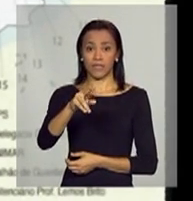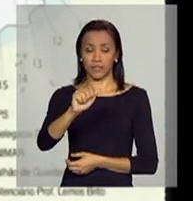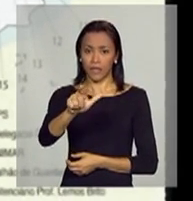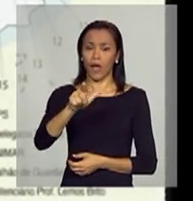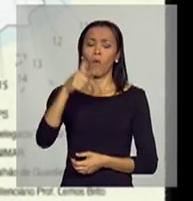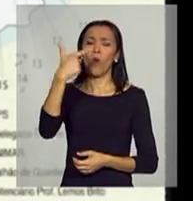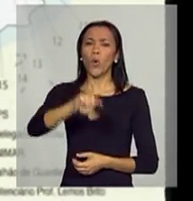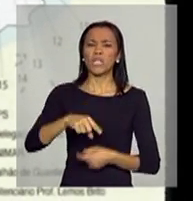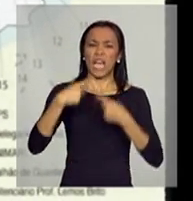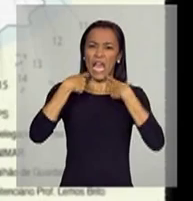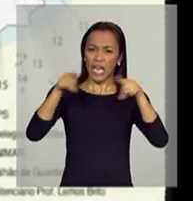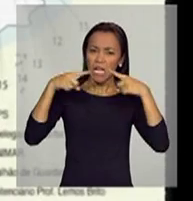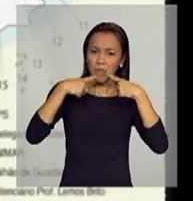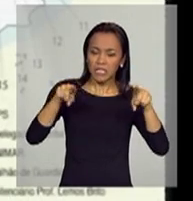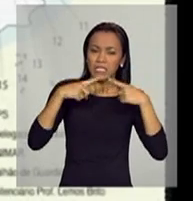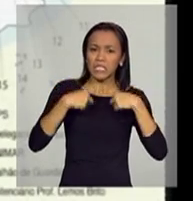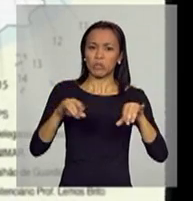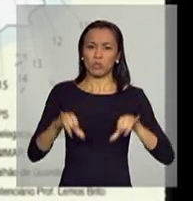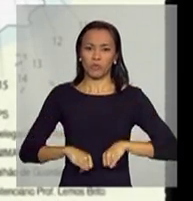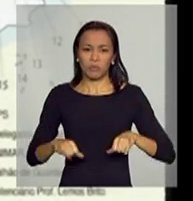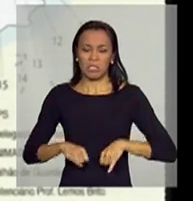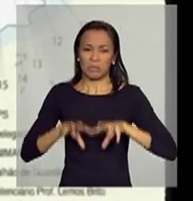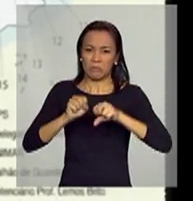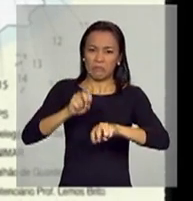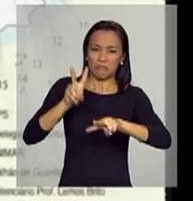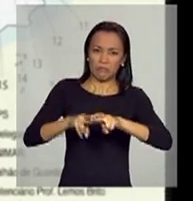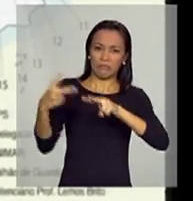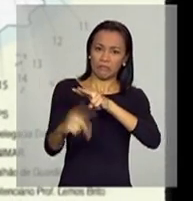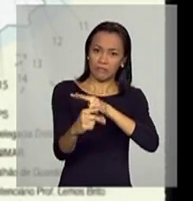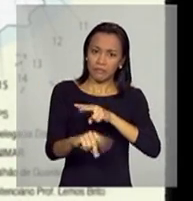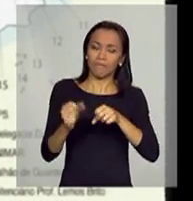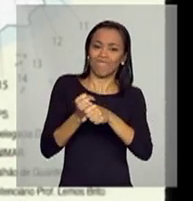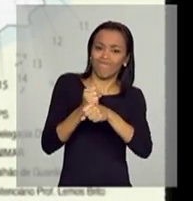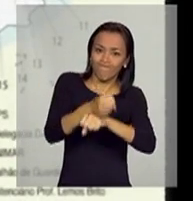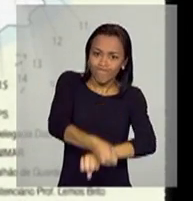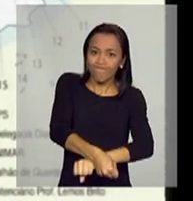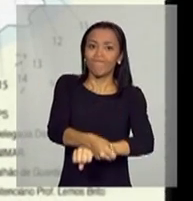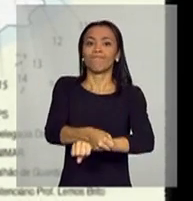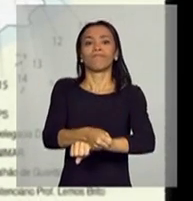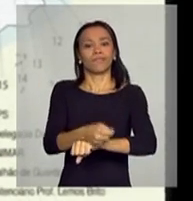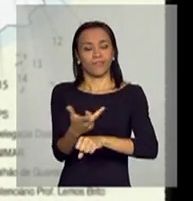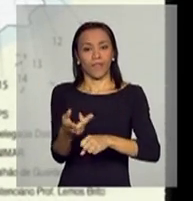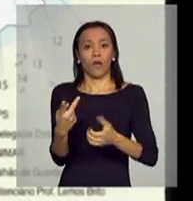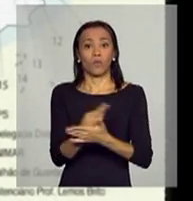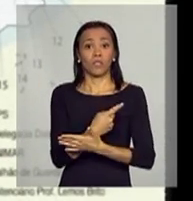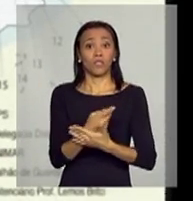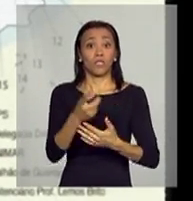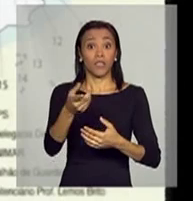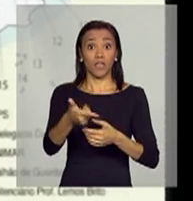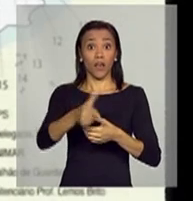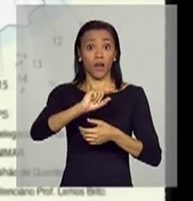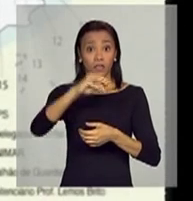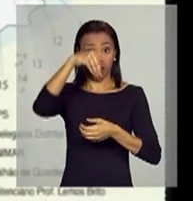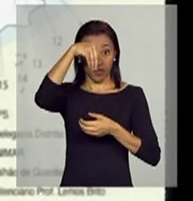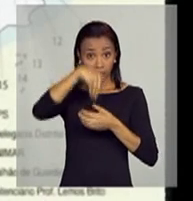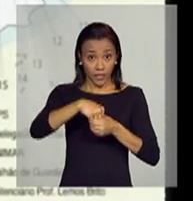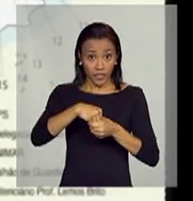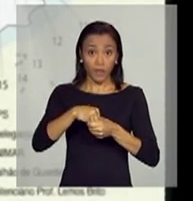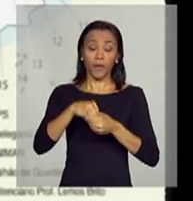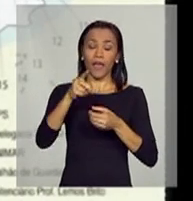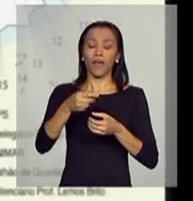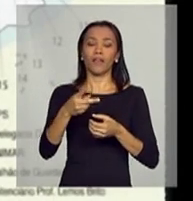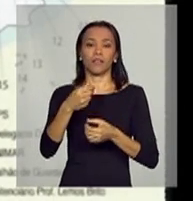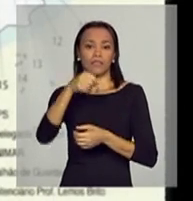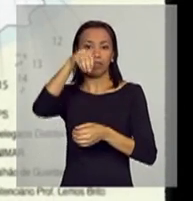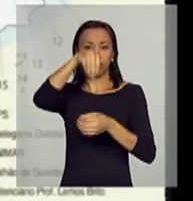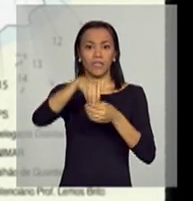denúncias de tortura no Senimar começam em 1964, quando a sede dele ainda é no Ministério da Marinha, no Rio de